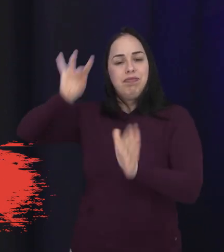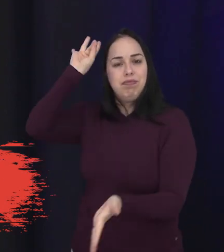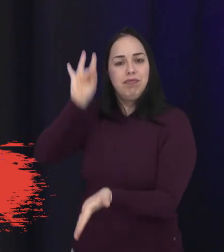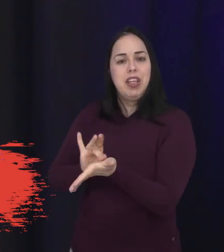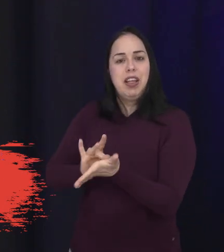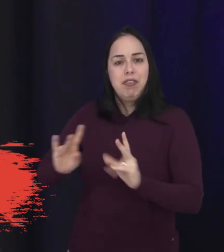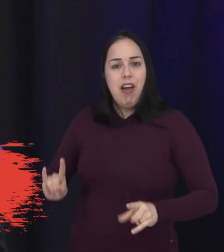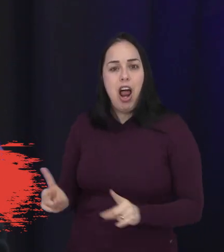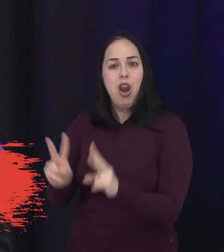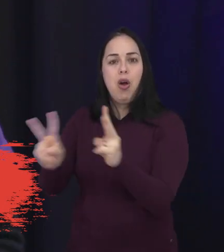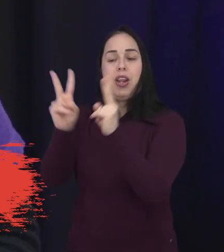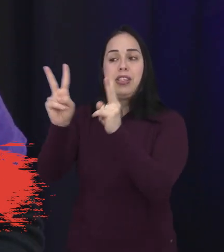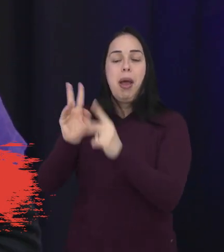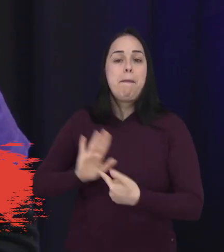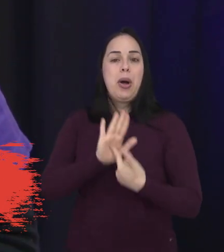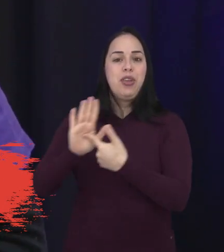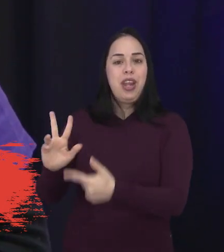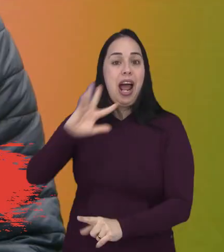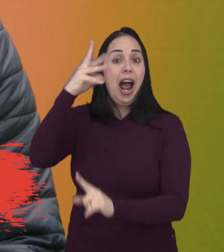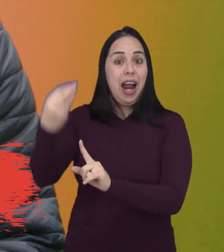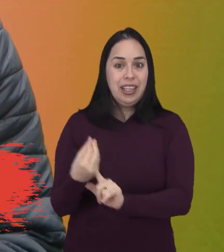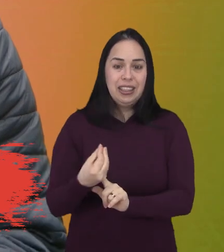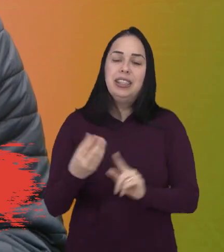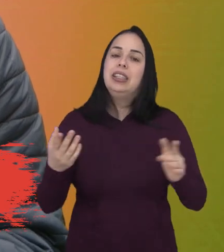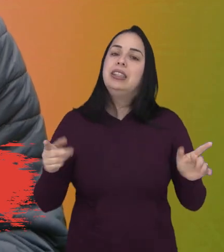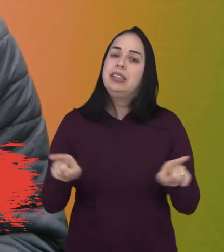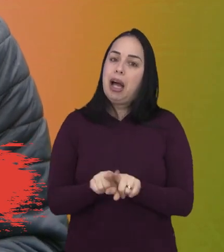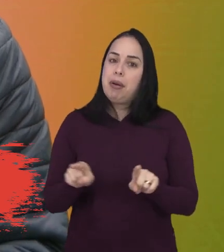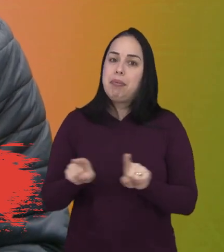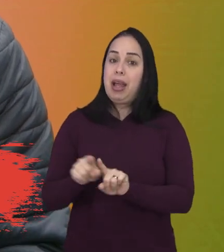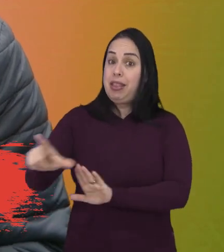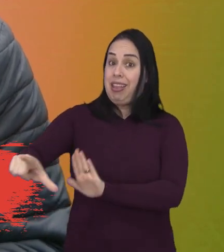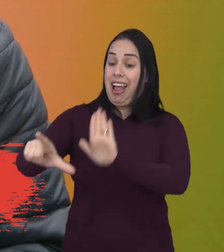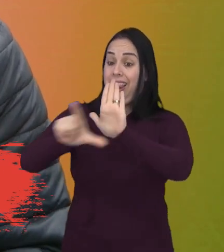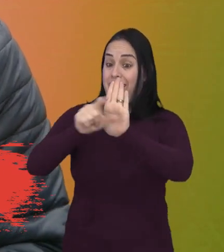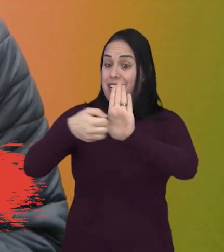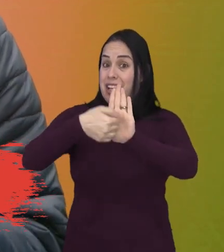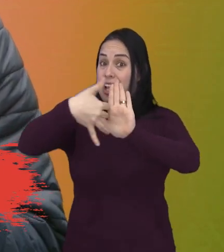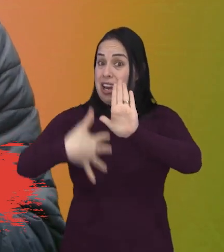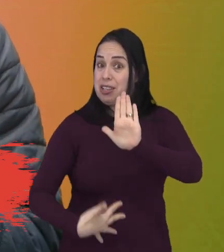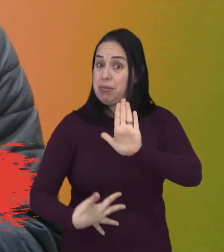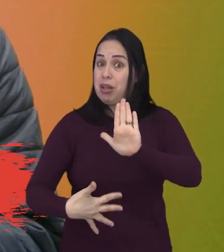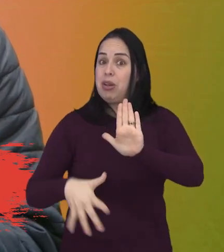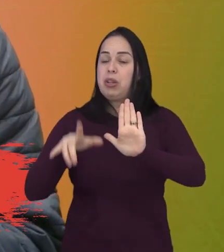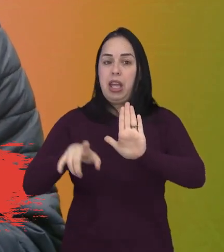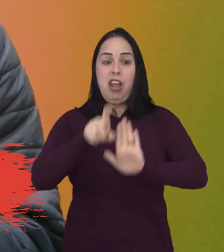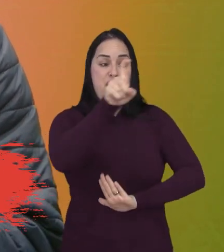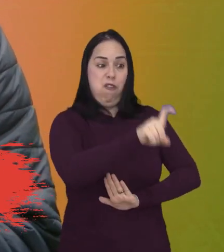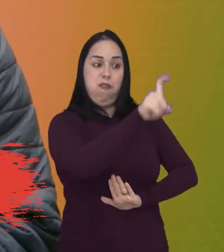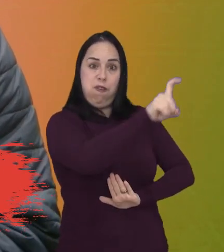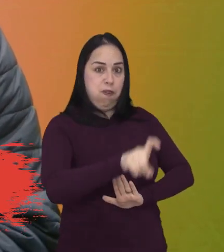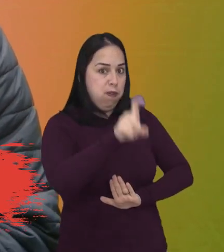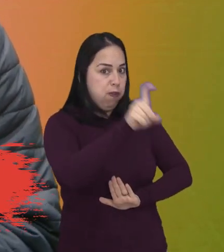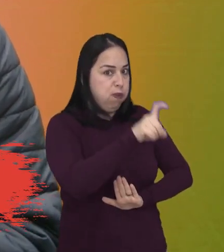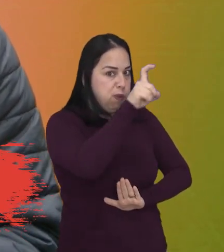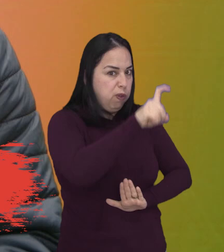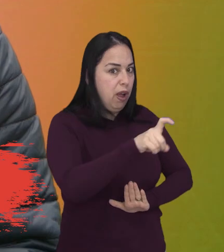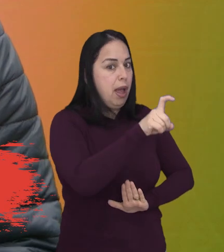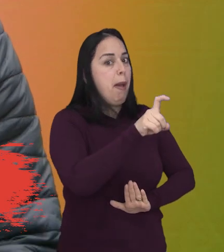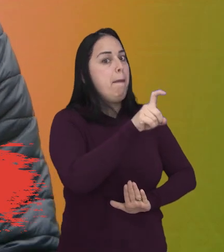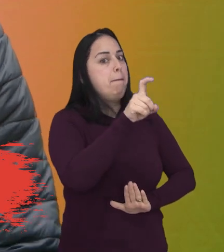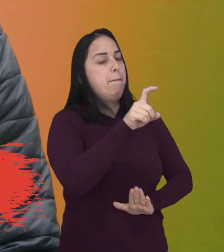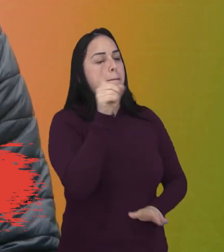privado mediante manifestação artística. E, de acordo com essa mesma lei, pichar é proibido.